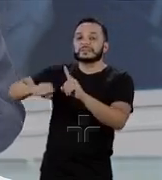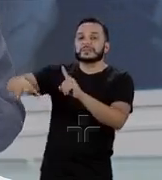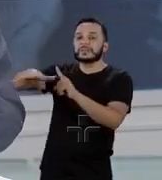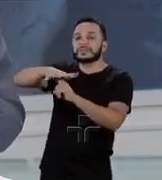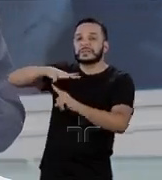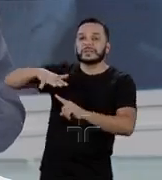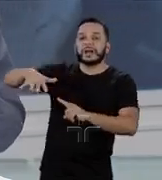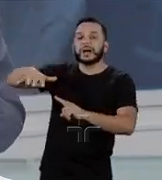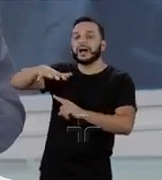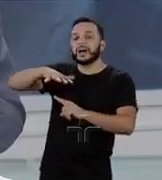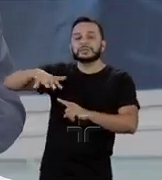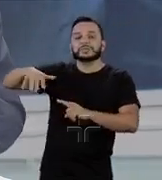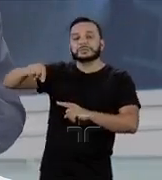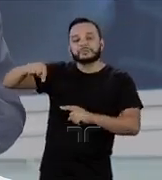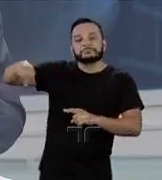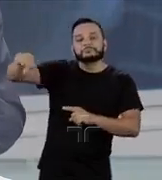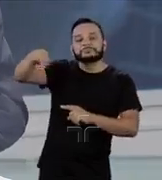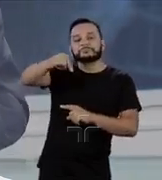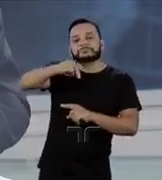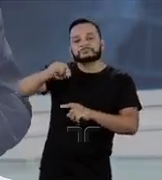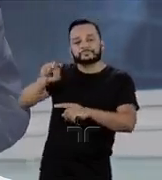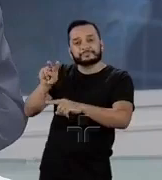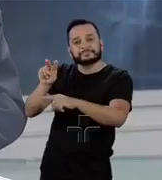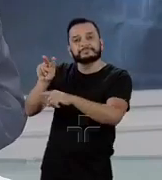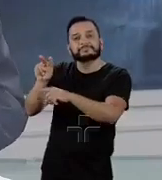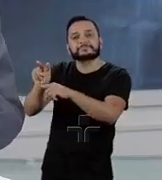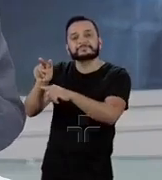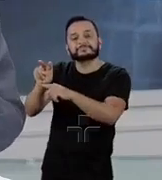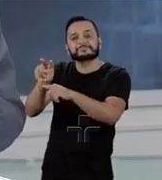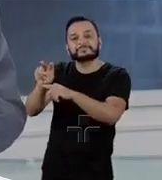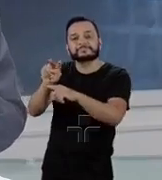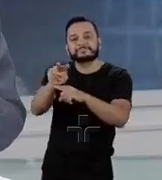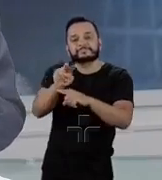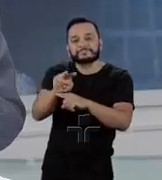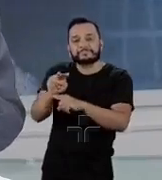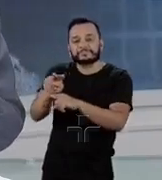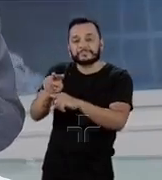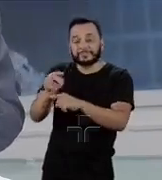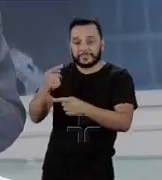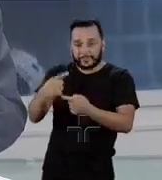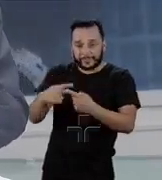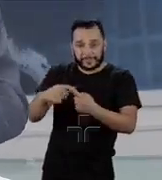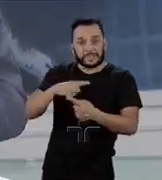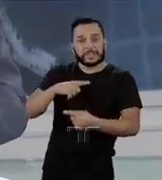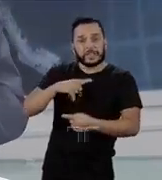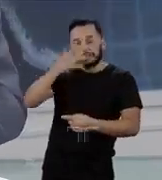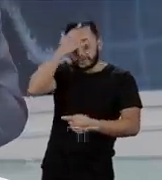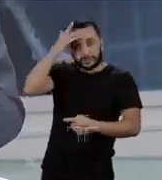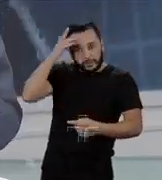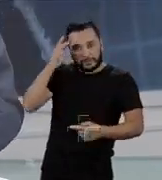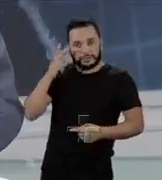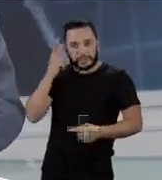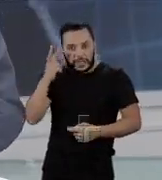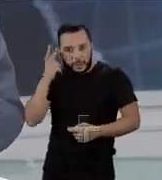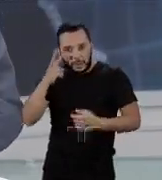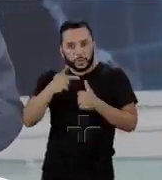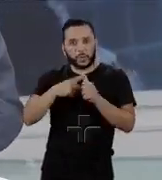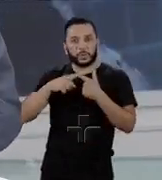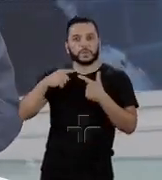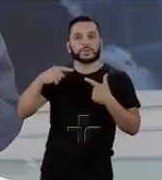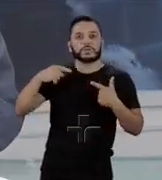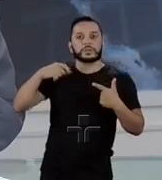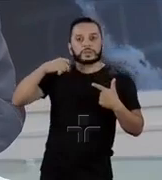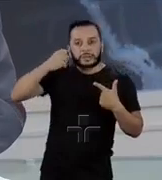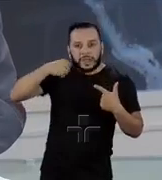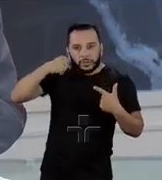papel ao anunciar ou ao expor determinadas situações que esse representante entende serem